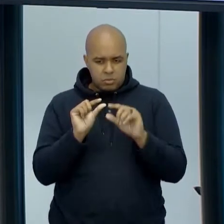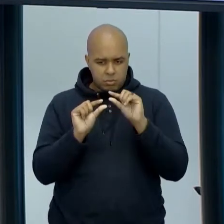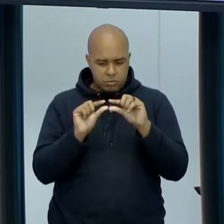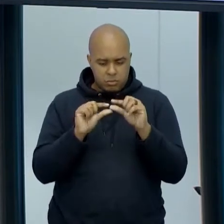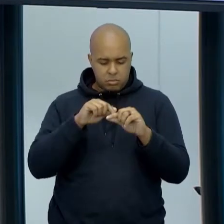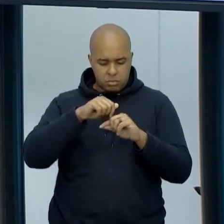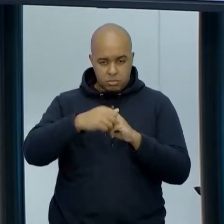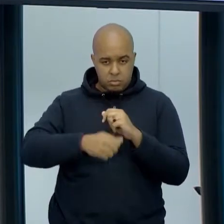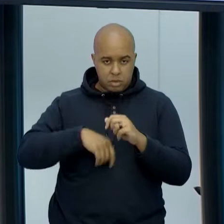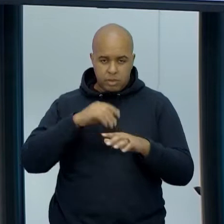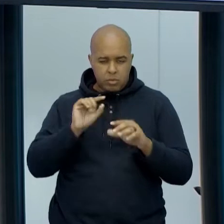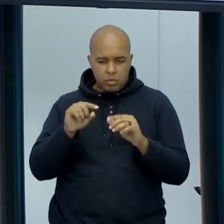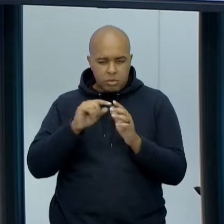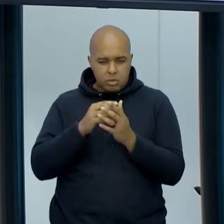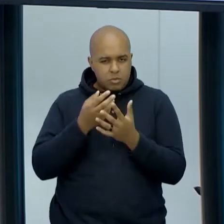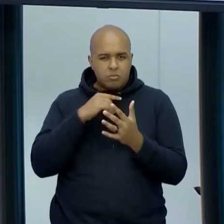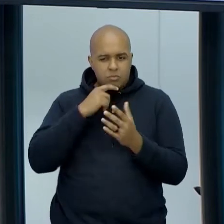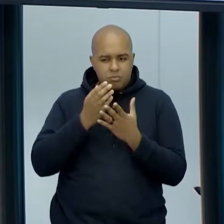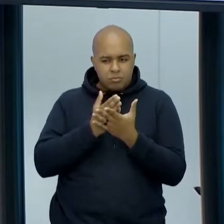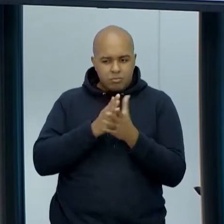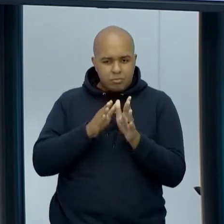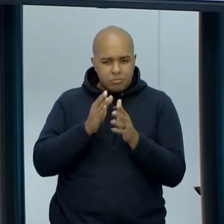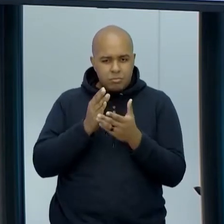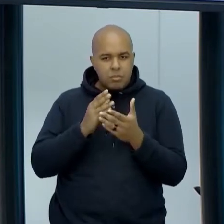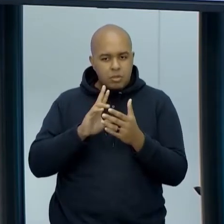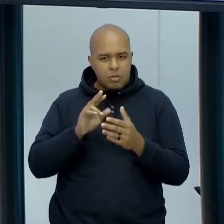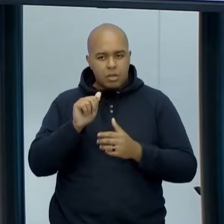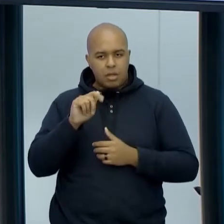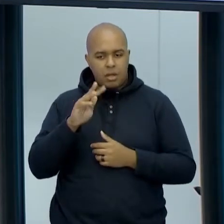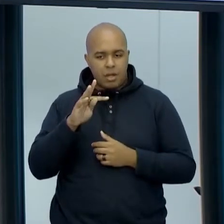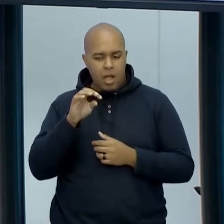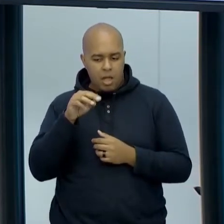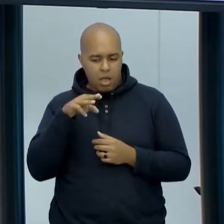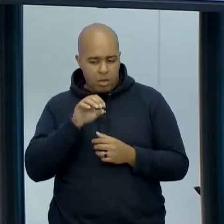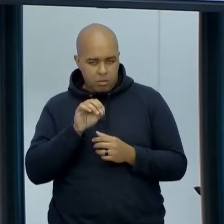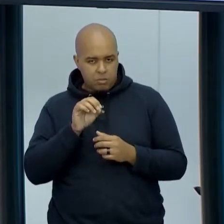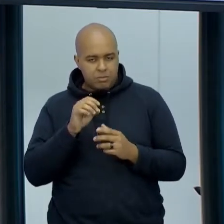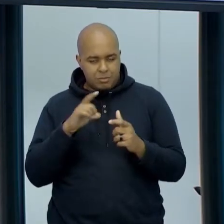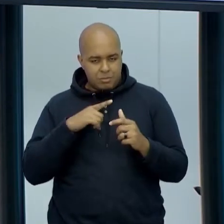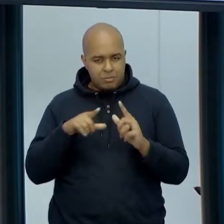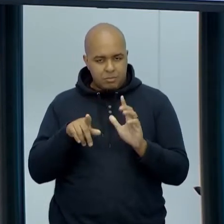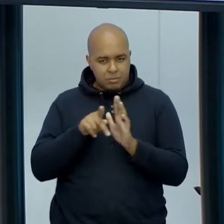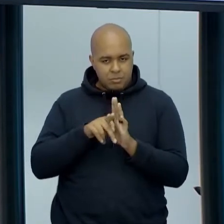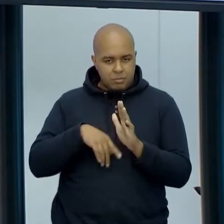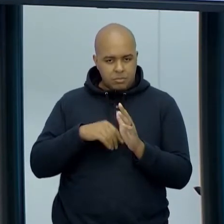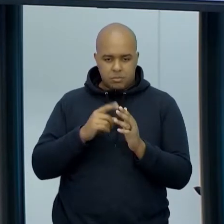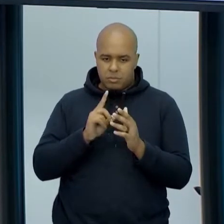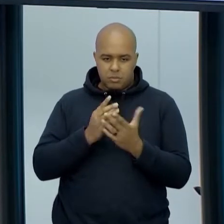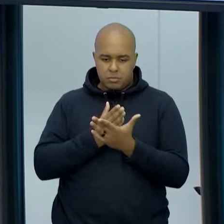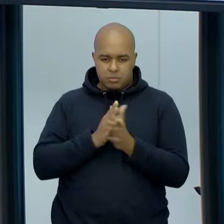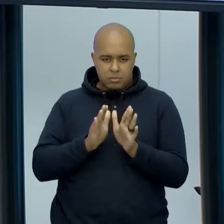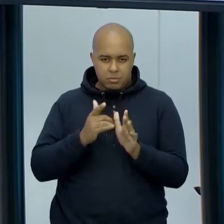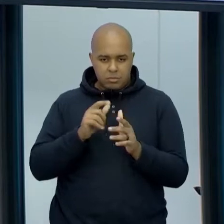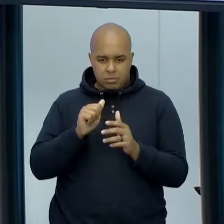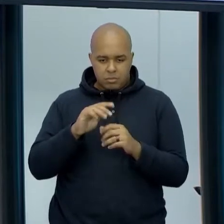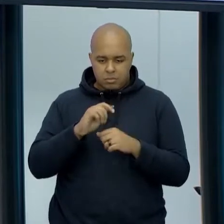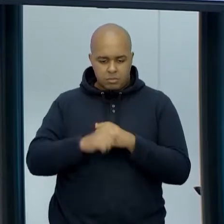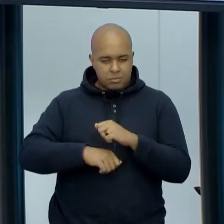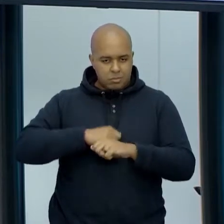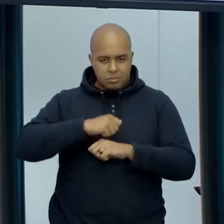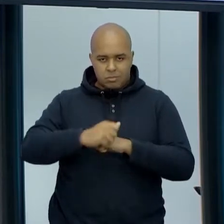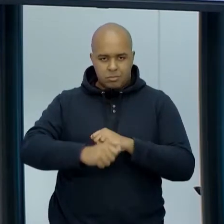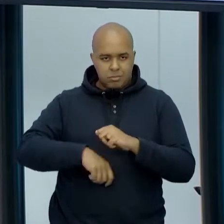pequeno, que ele não pode ser divisível, e ele deu esse nome de átomo, né? Átomo vem de não divisão, né? Não pode